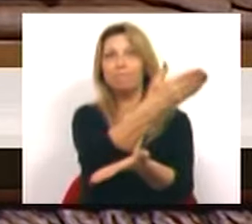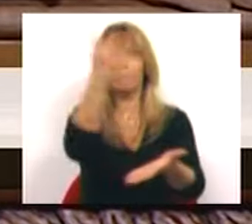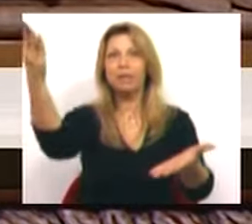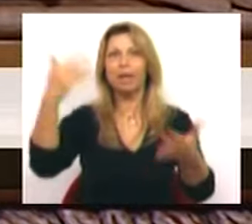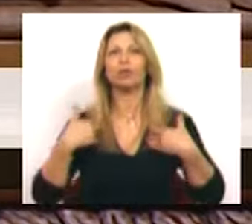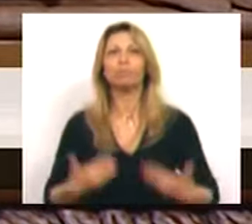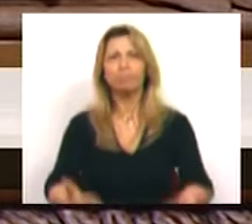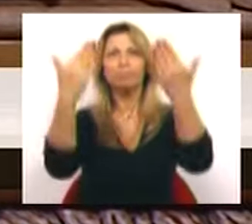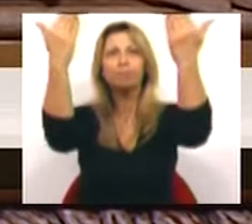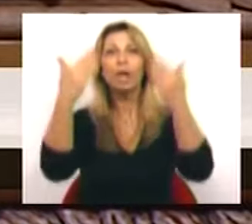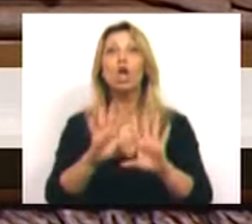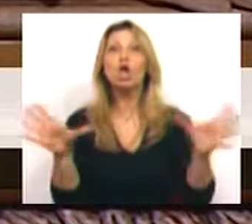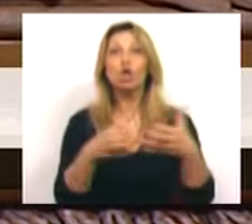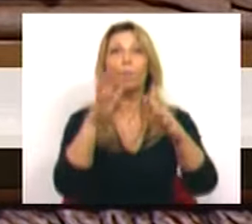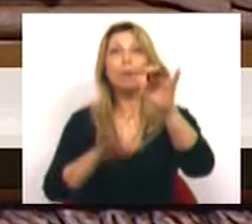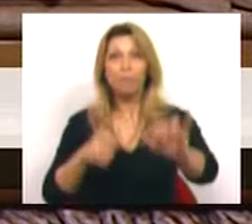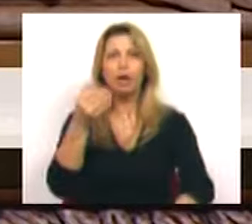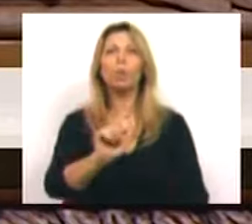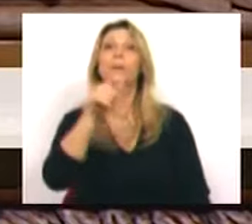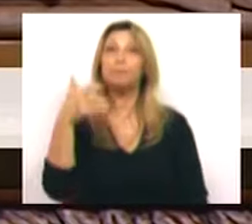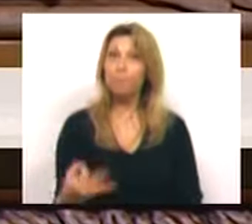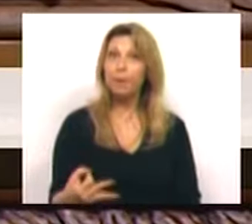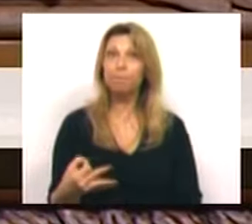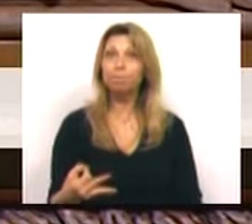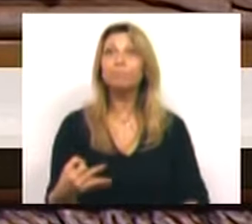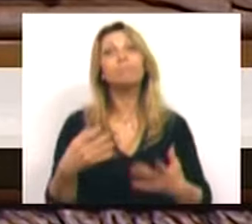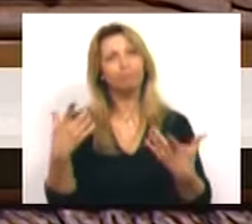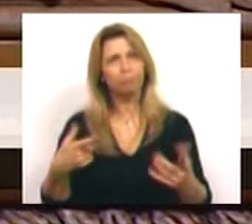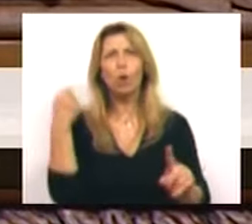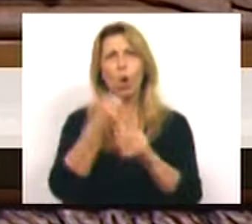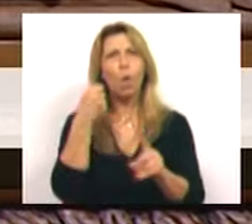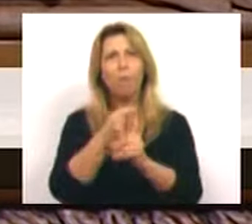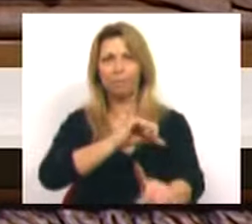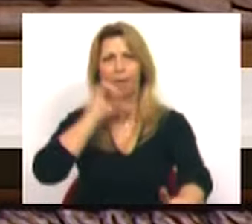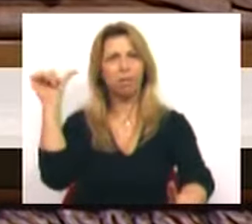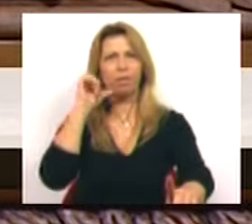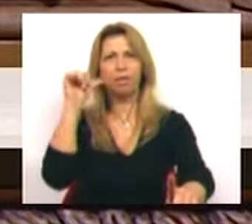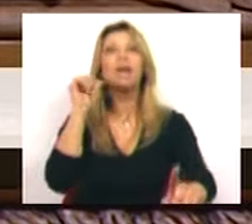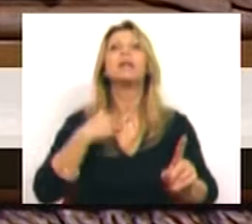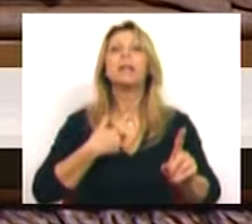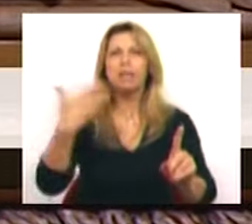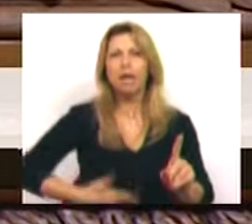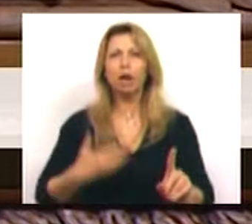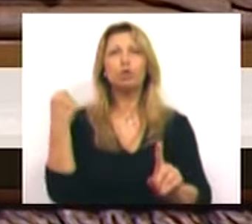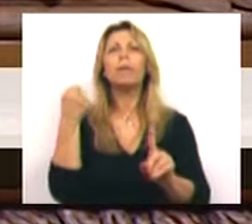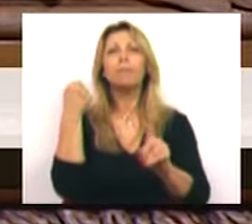Grupo Parlamentar do Partido Comunista Português neste combate de sempre pelos direitos dos trabalhadores.